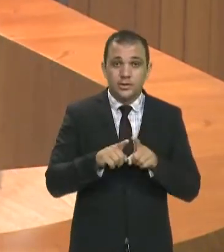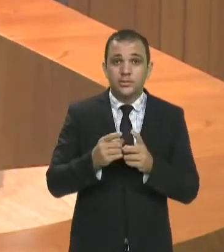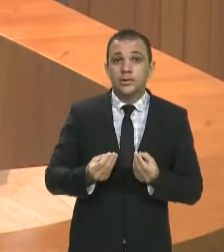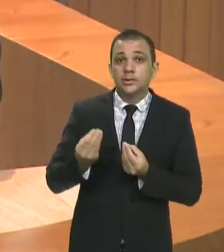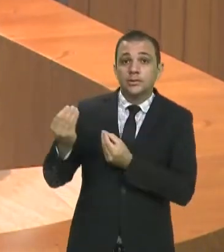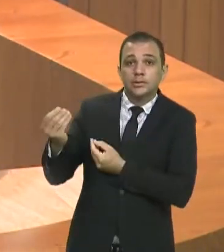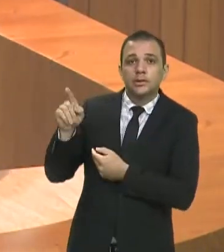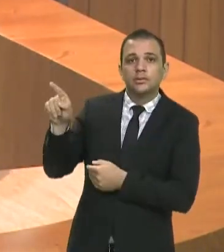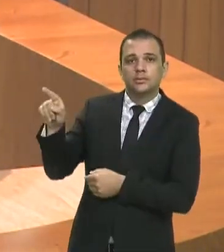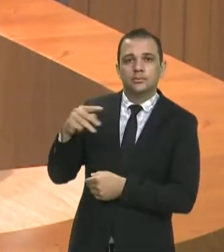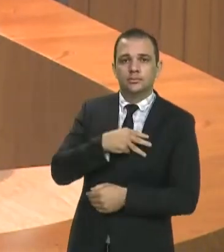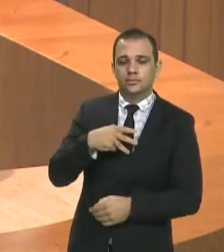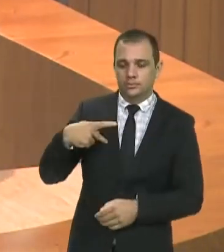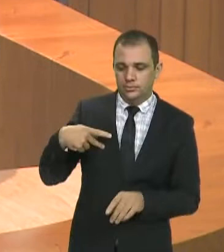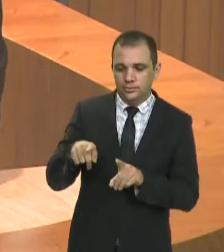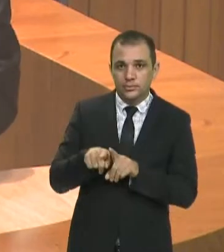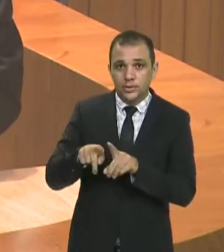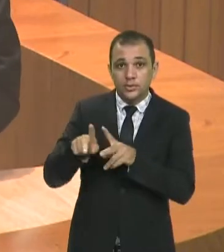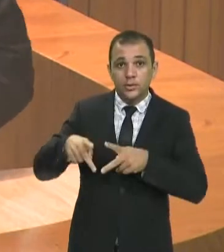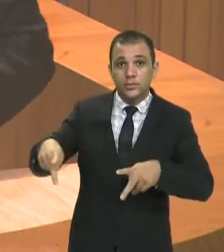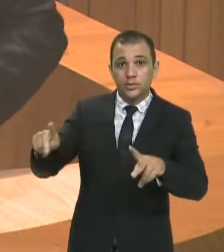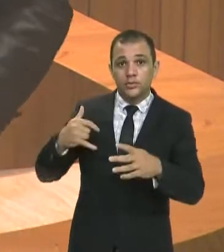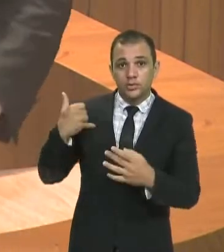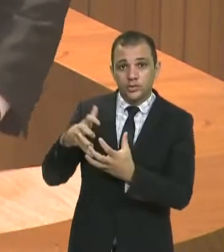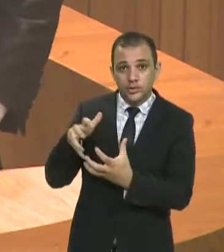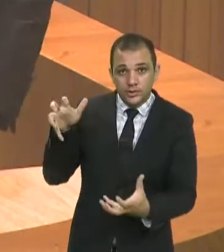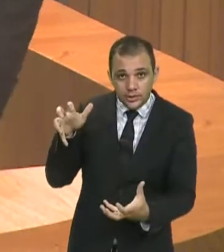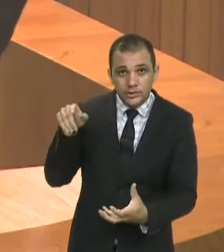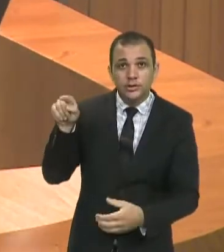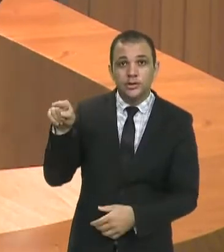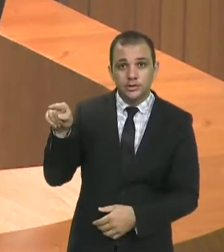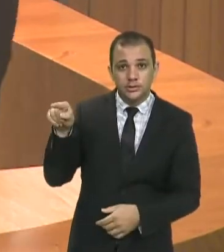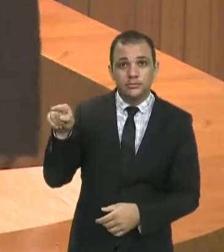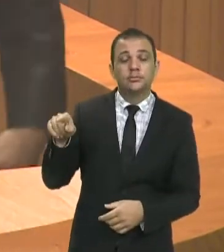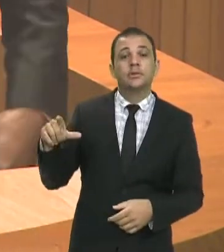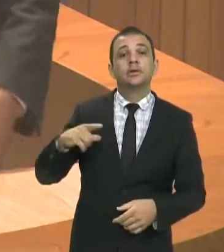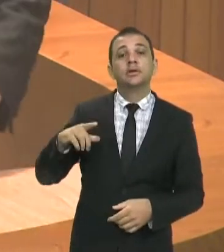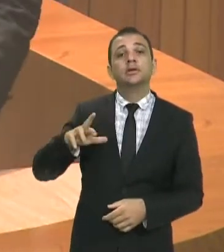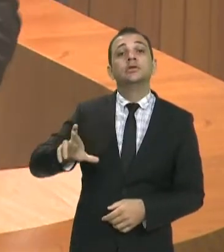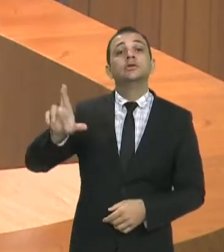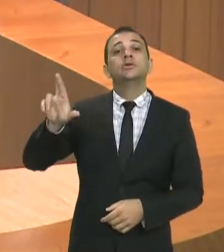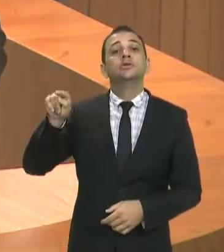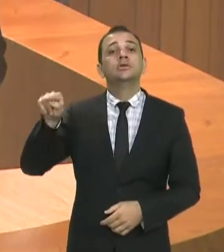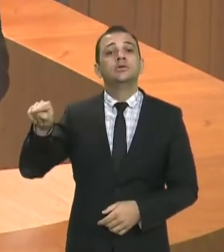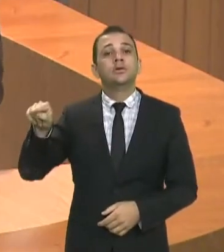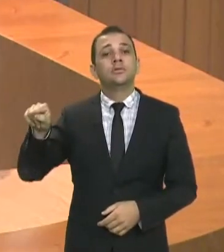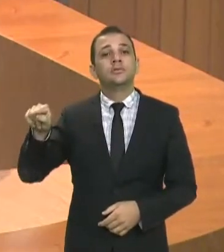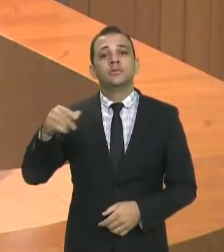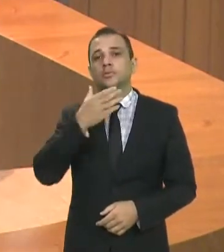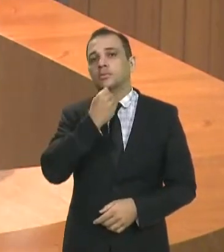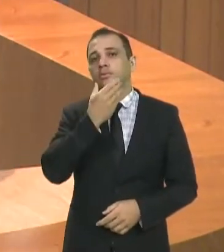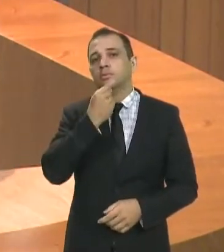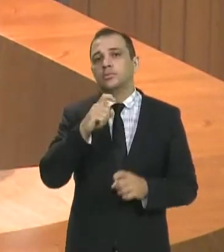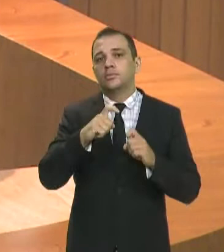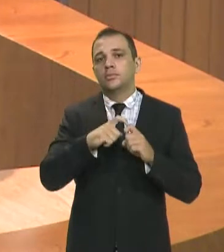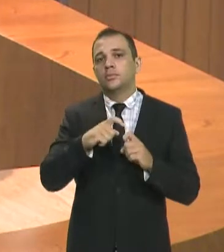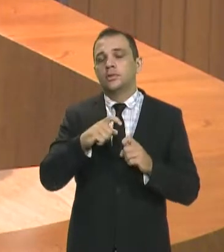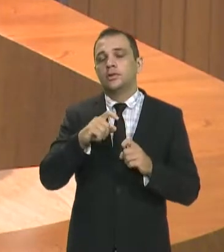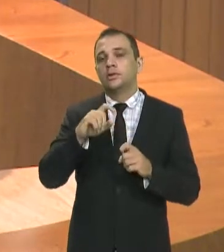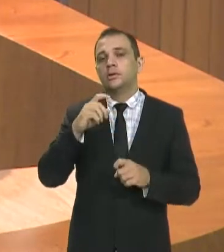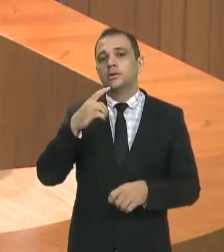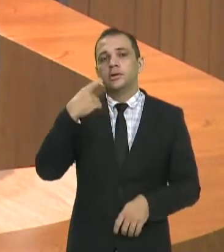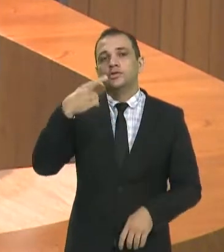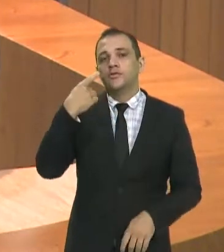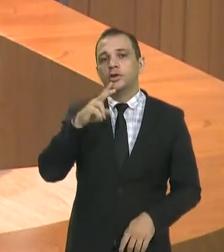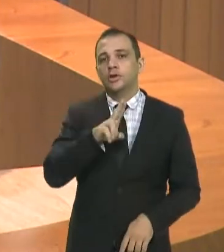Ministério Público, à Promotoria do Idoso, que tem à sua frente o doutor Augusto Coutrinho. E